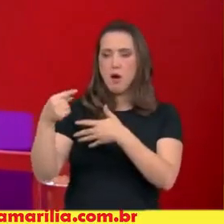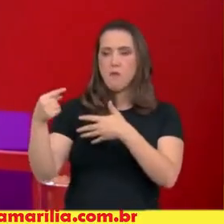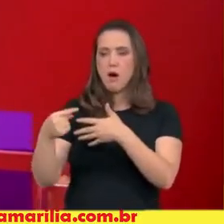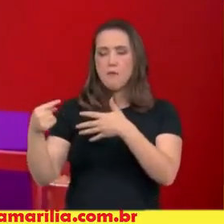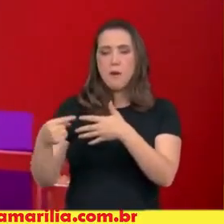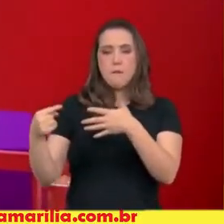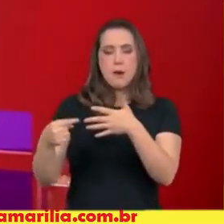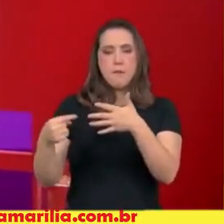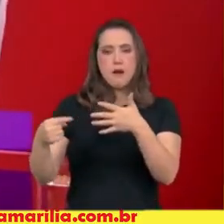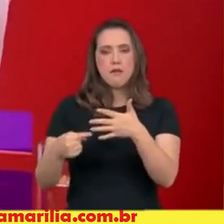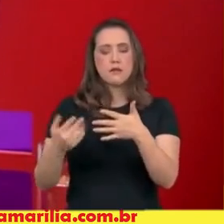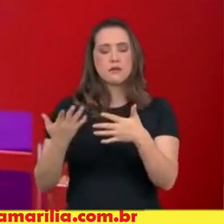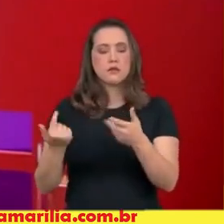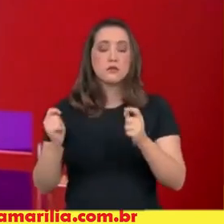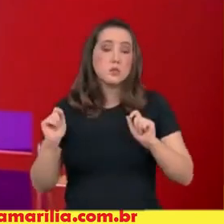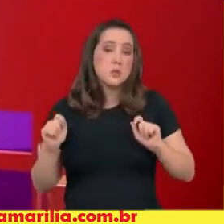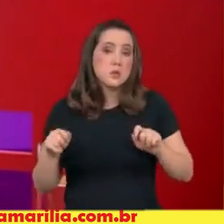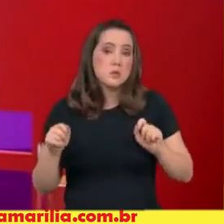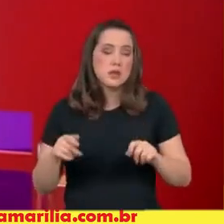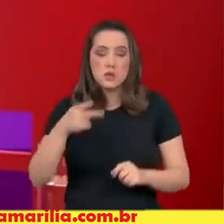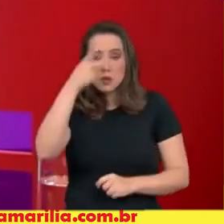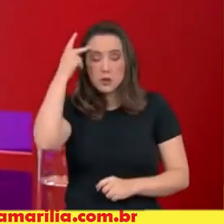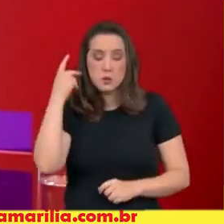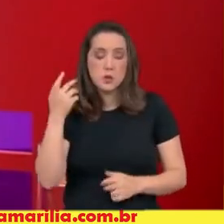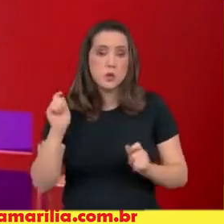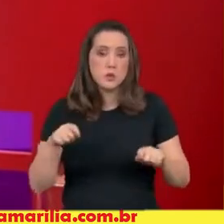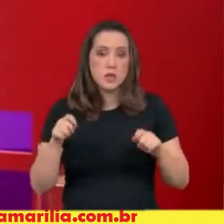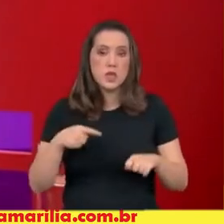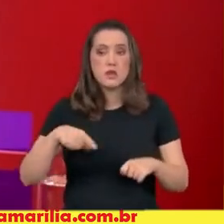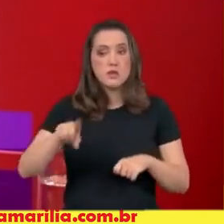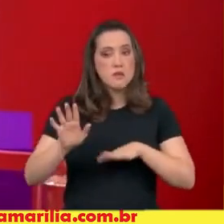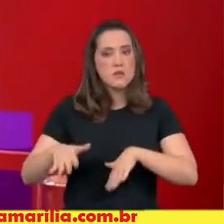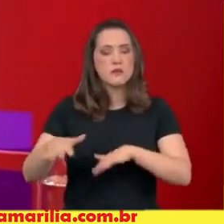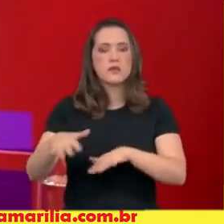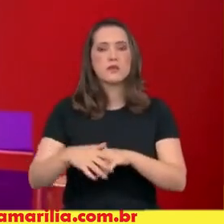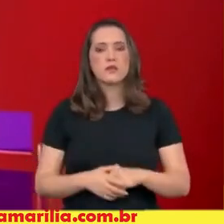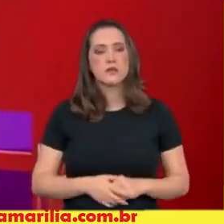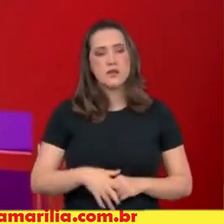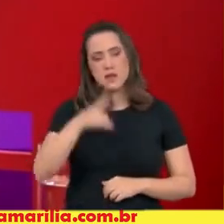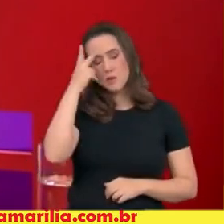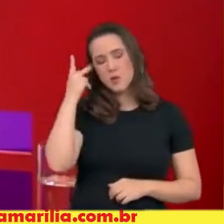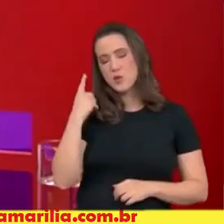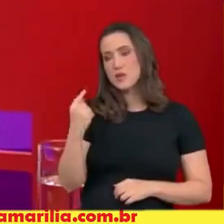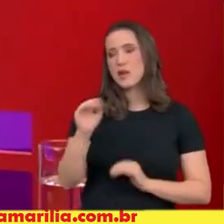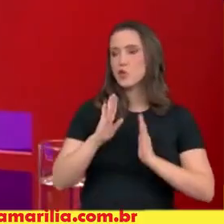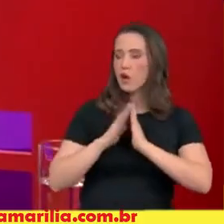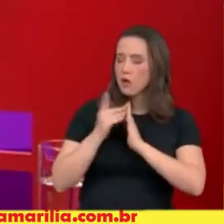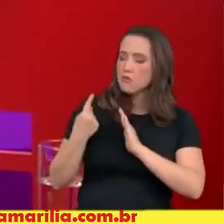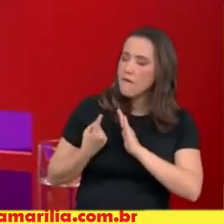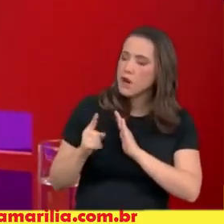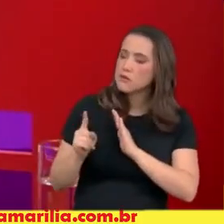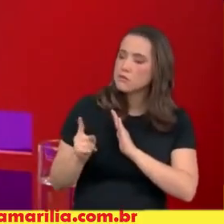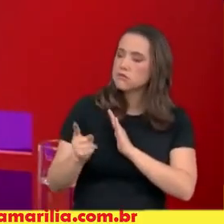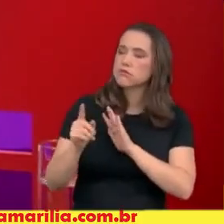possíveis pelas quais as pessoas poderiam sair para as ruas. E essas pessoas que saíram como consequência desse